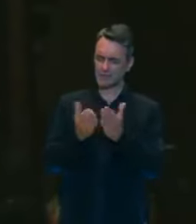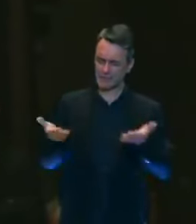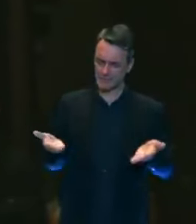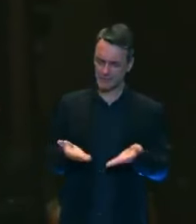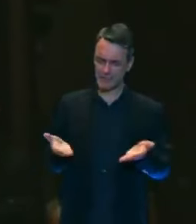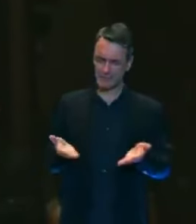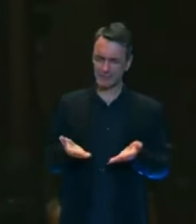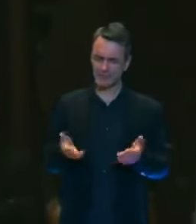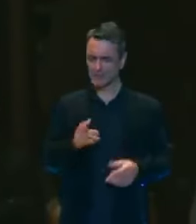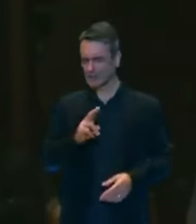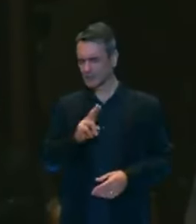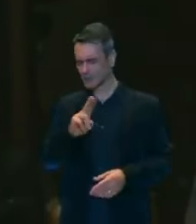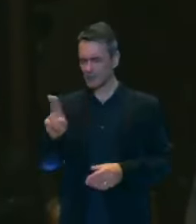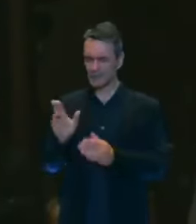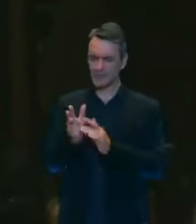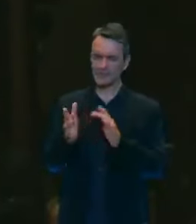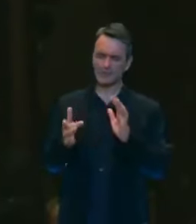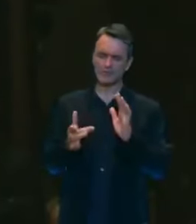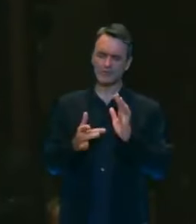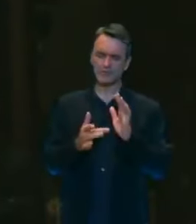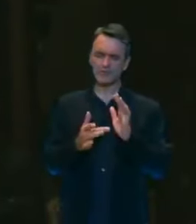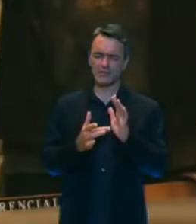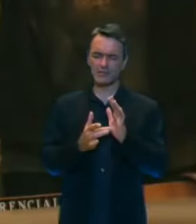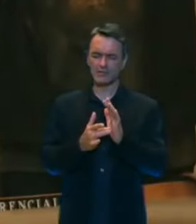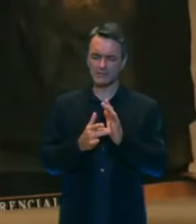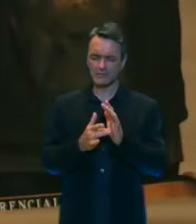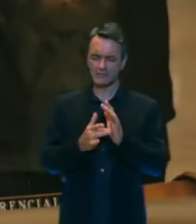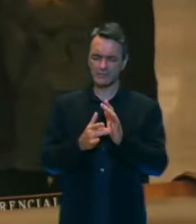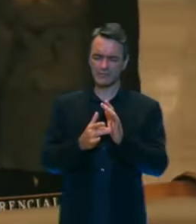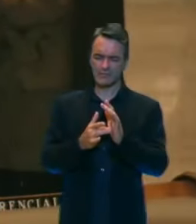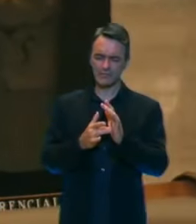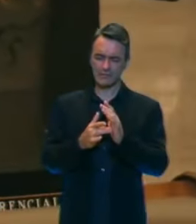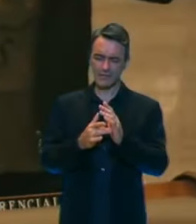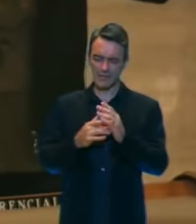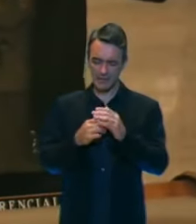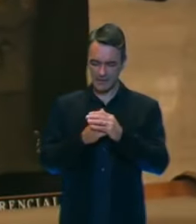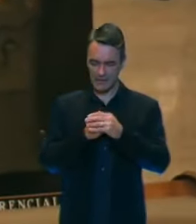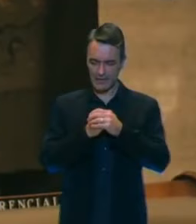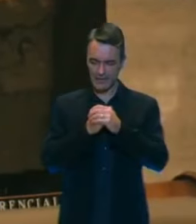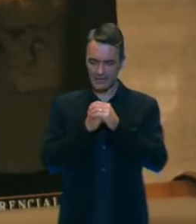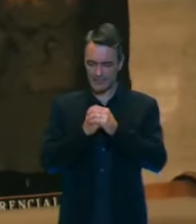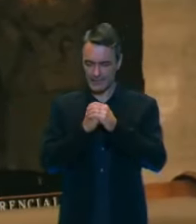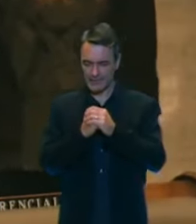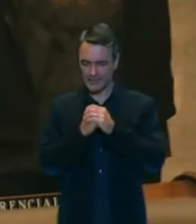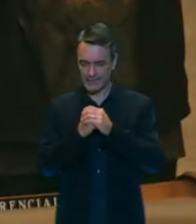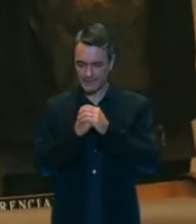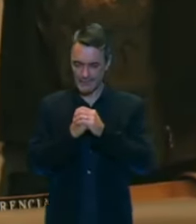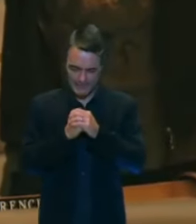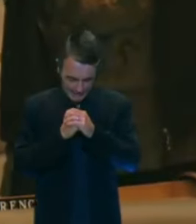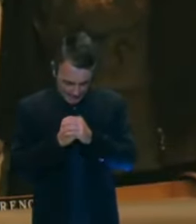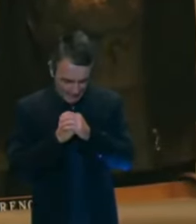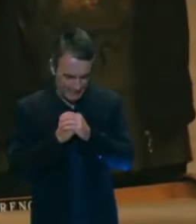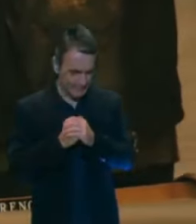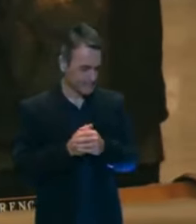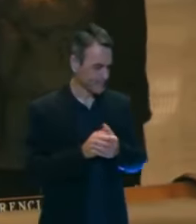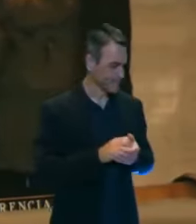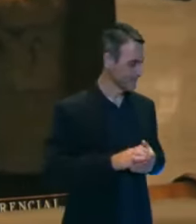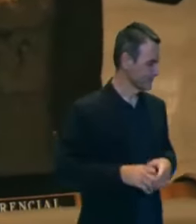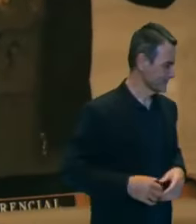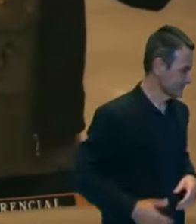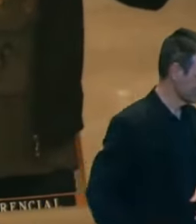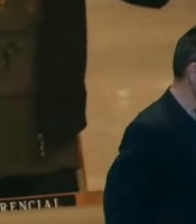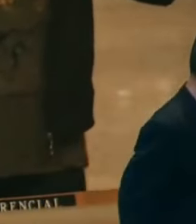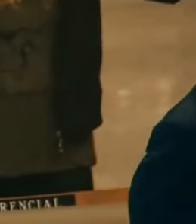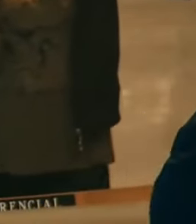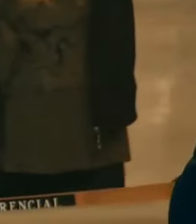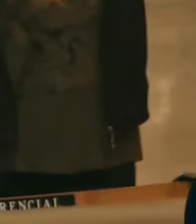Pai, em nome de Jesus. Amém, amém.